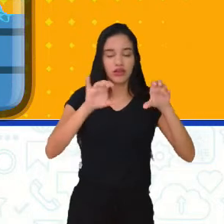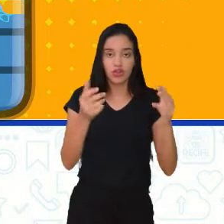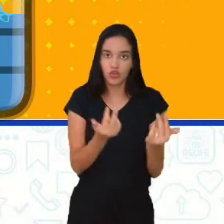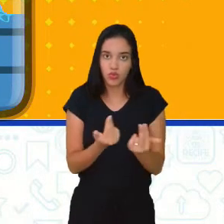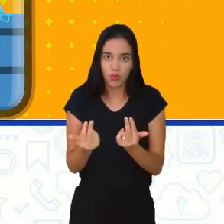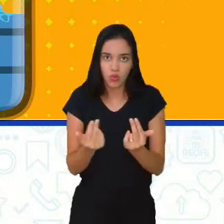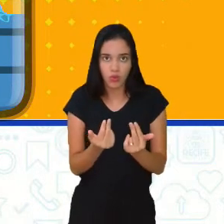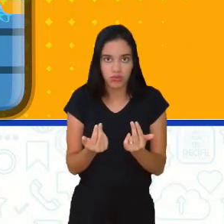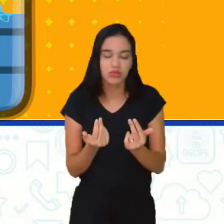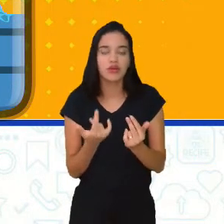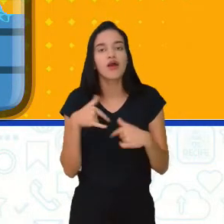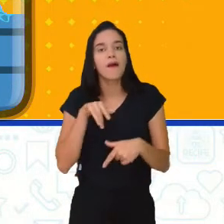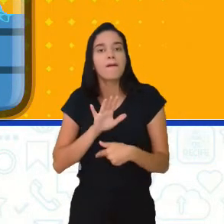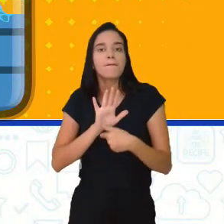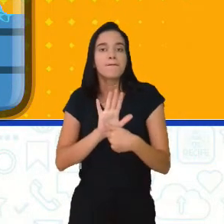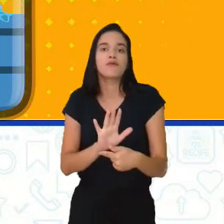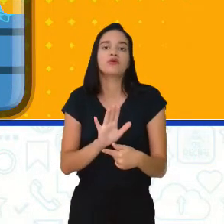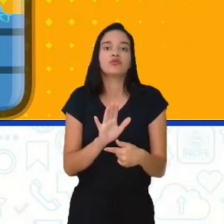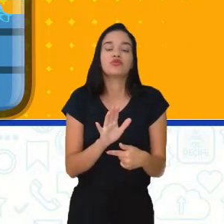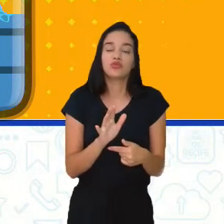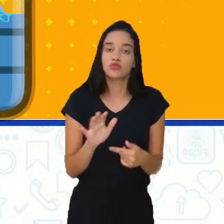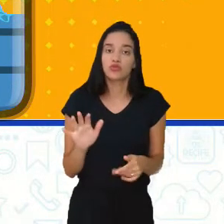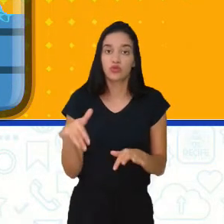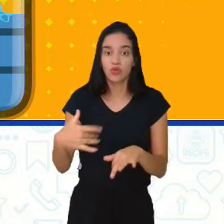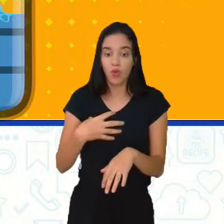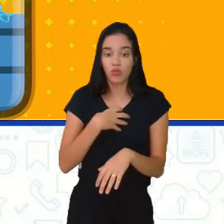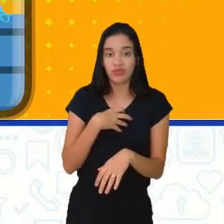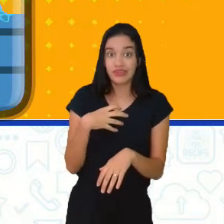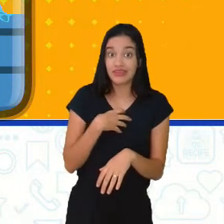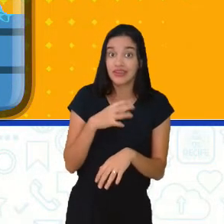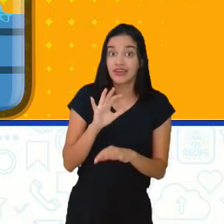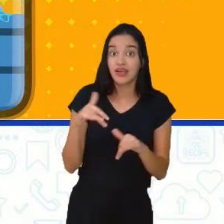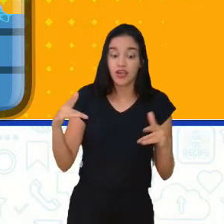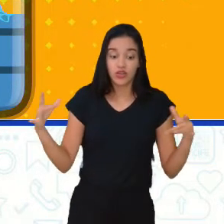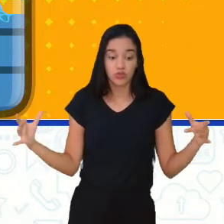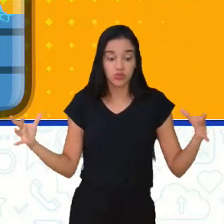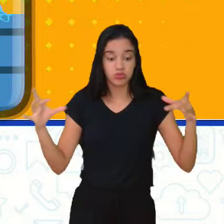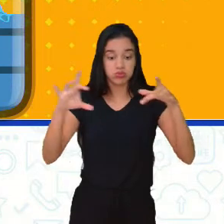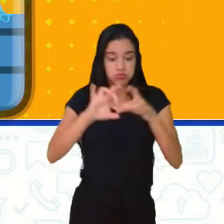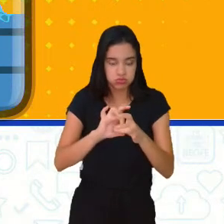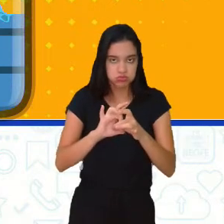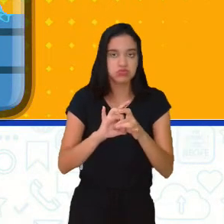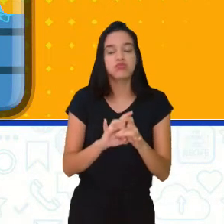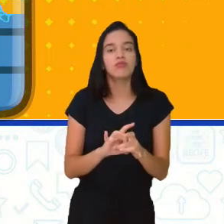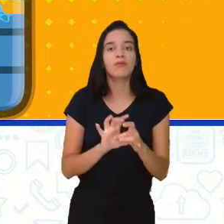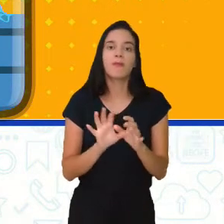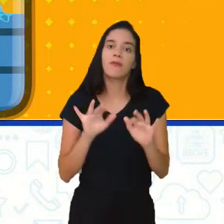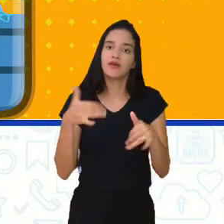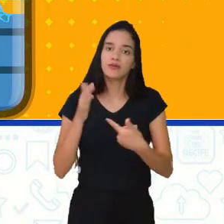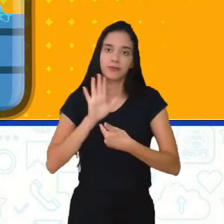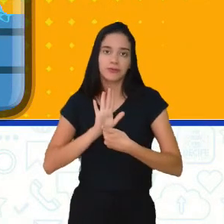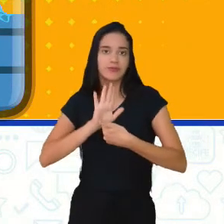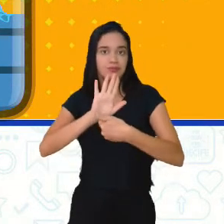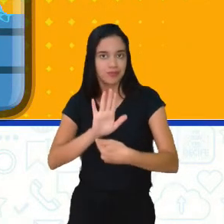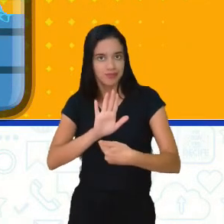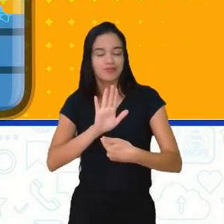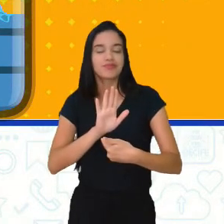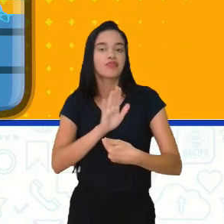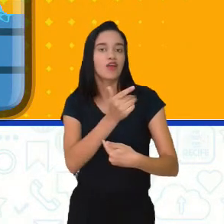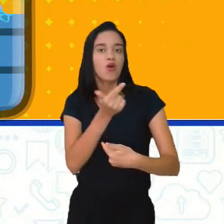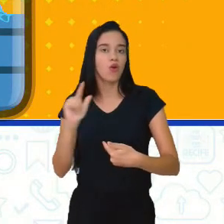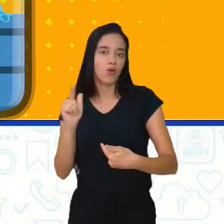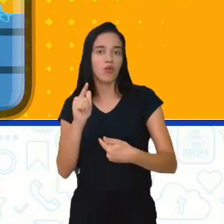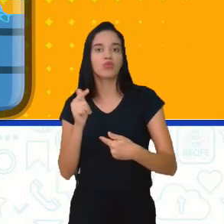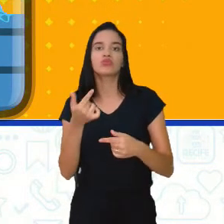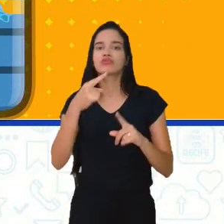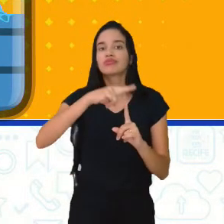quente apresentou uma nova temperatura. Elas duas, né, se uniram de uma forma e aí foi apresentado um